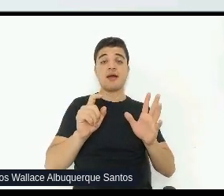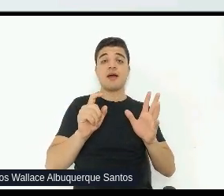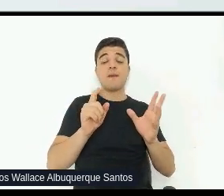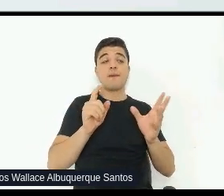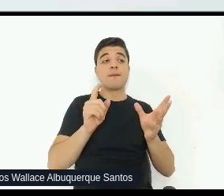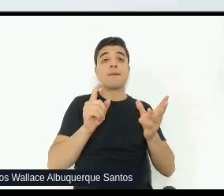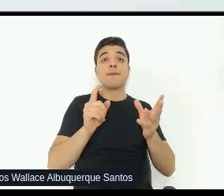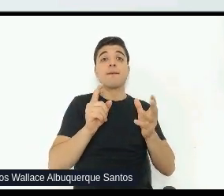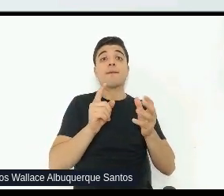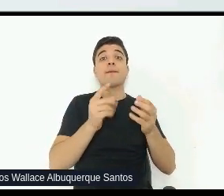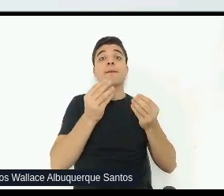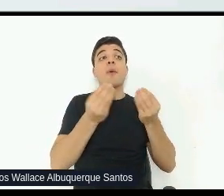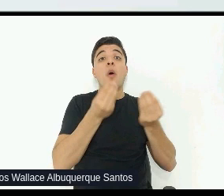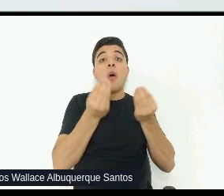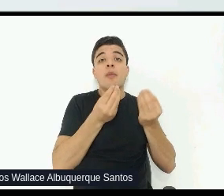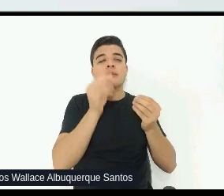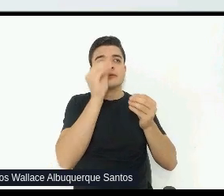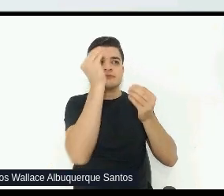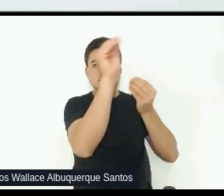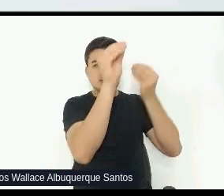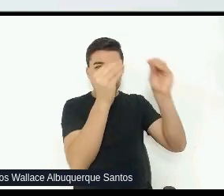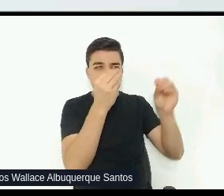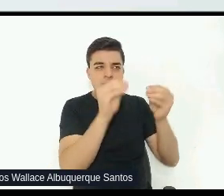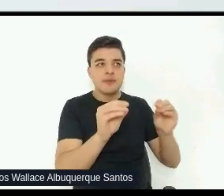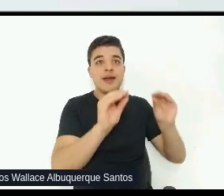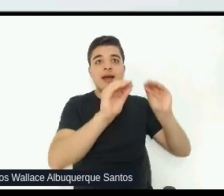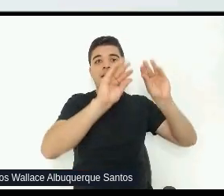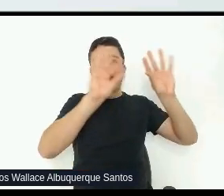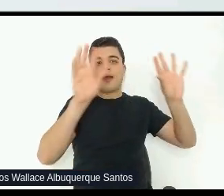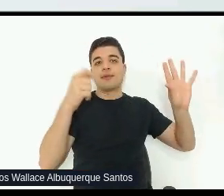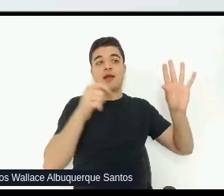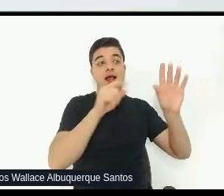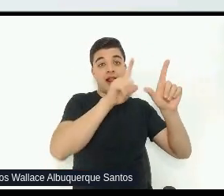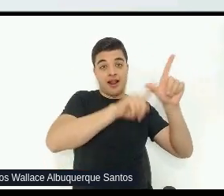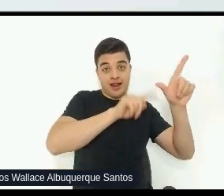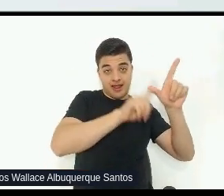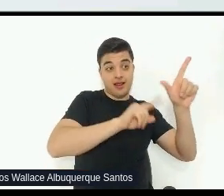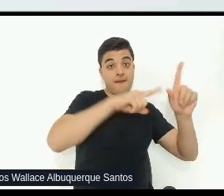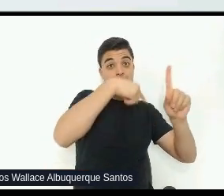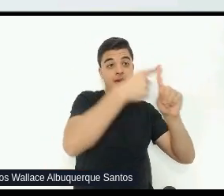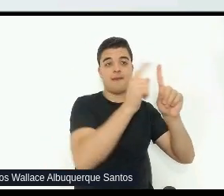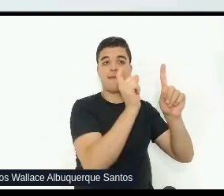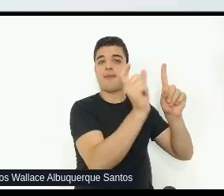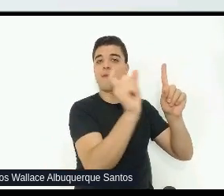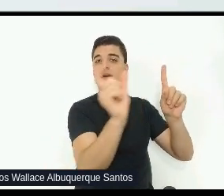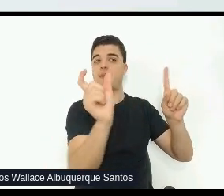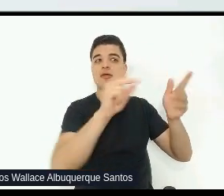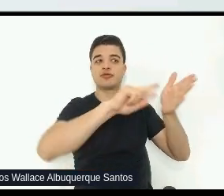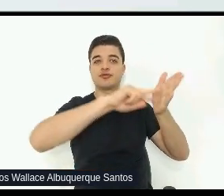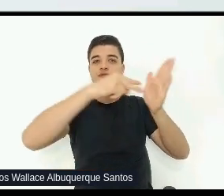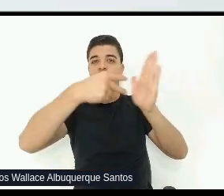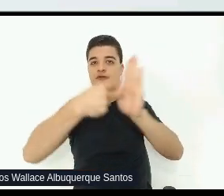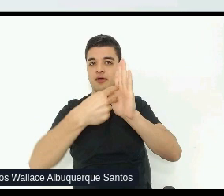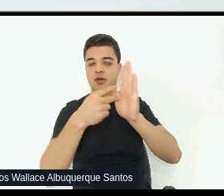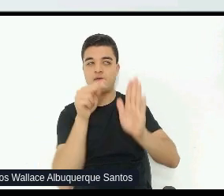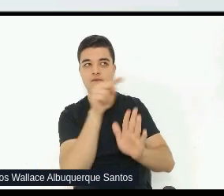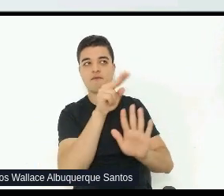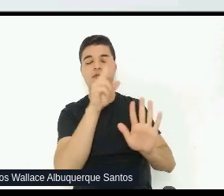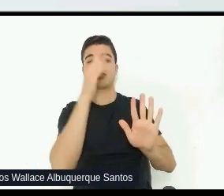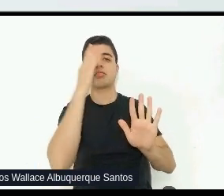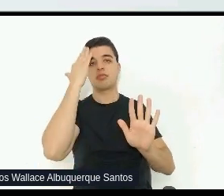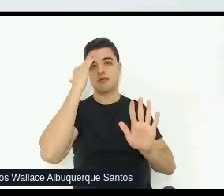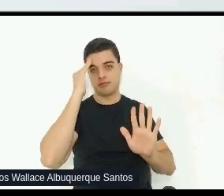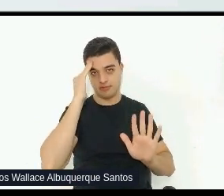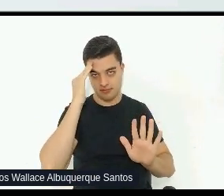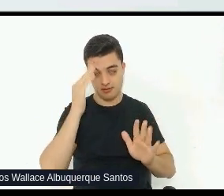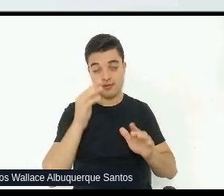extensa, para que a gente entenda o que está dizendo ali. Né? Outra coisa importante é, quando a gente for codificar isso, quando o desenvolvedor for codificar